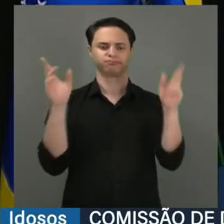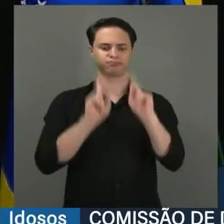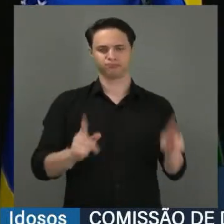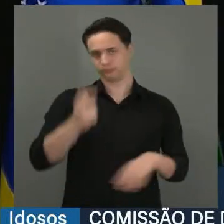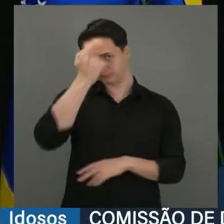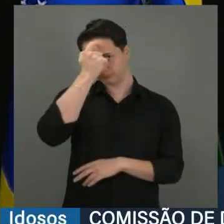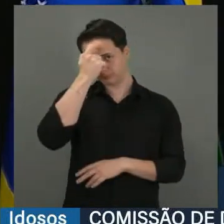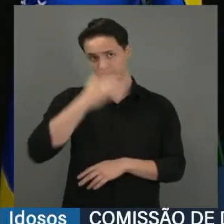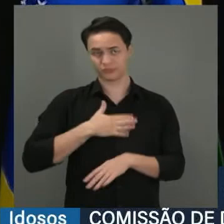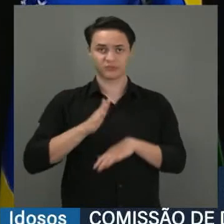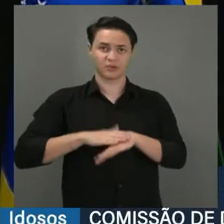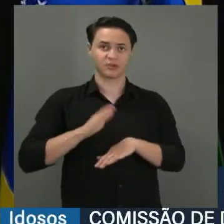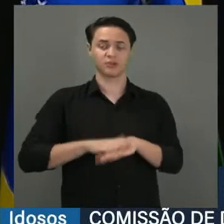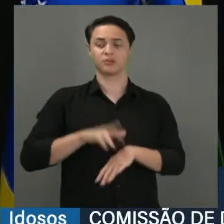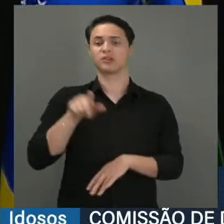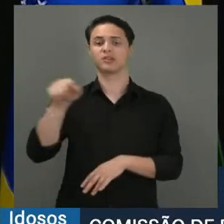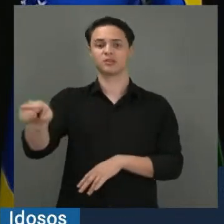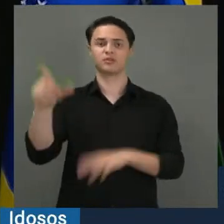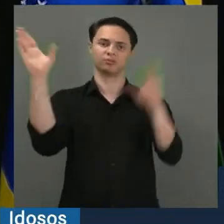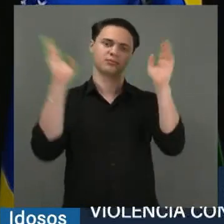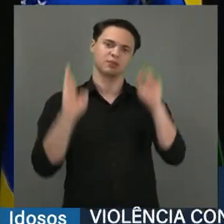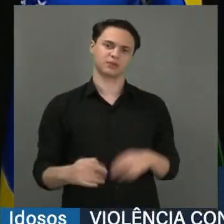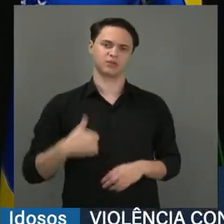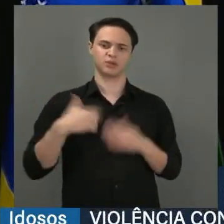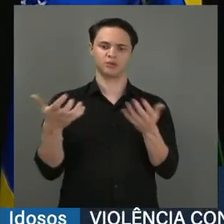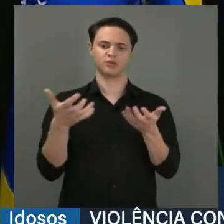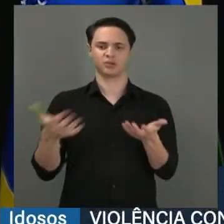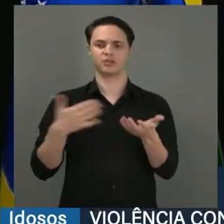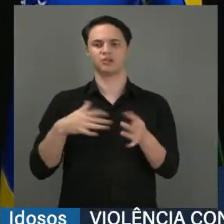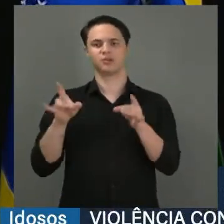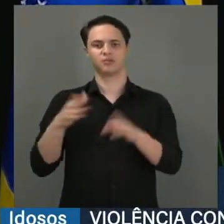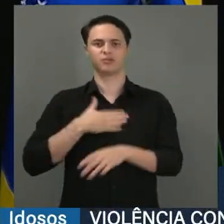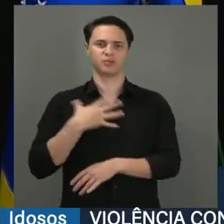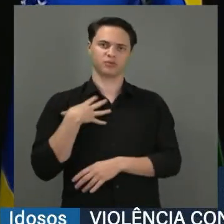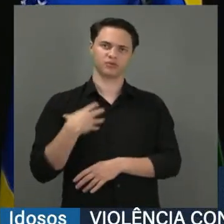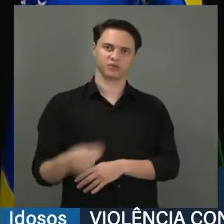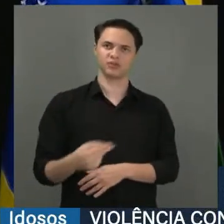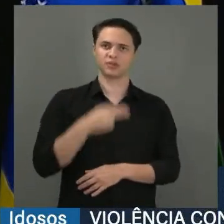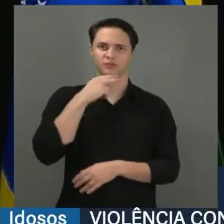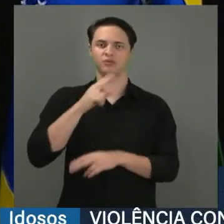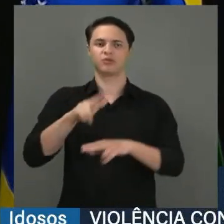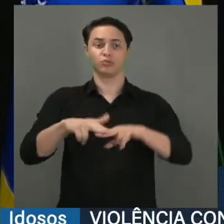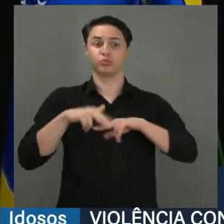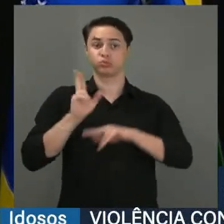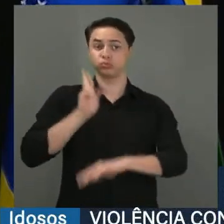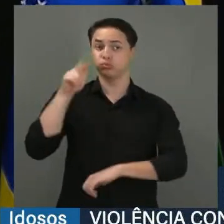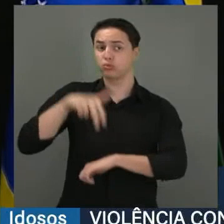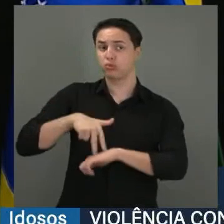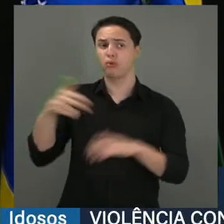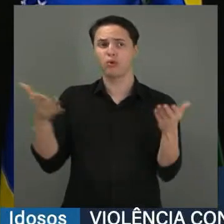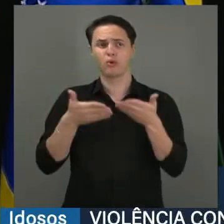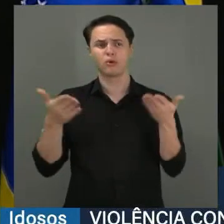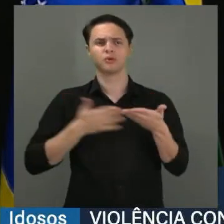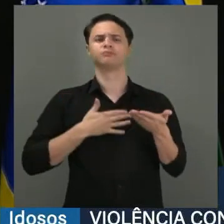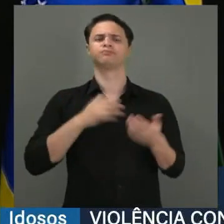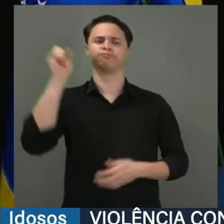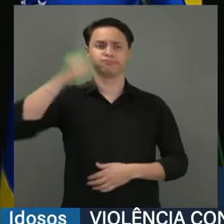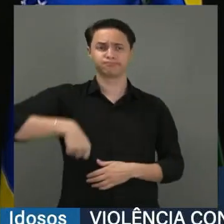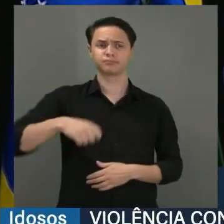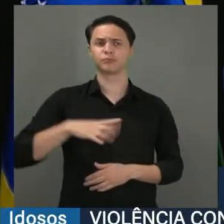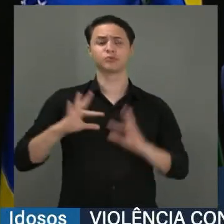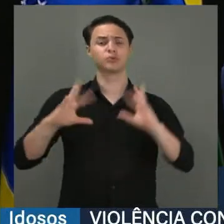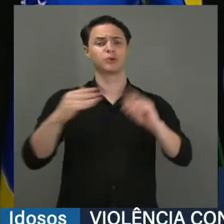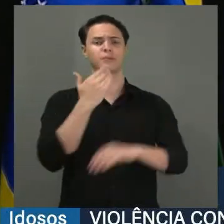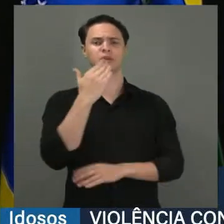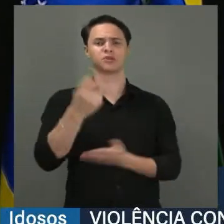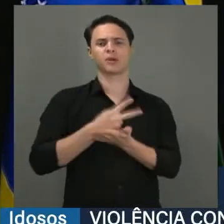parte. Não é esse o Brasil que eu quero deixar para os meus filhos e netos, e por isso que eu subo essa tribuna, assino todos os pedidos